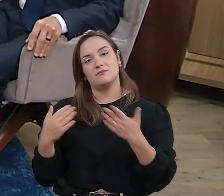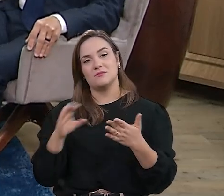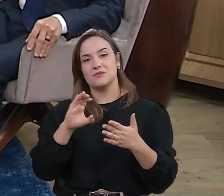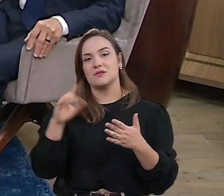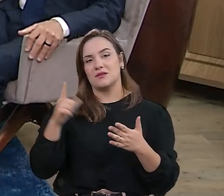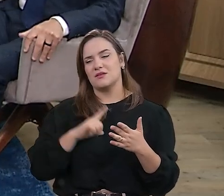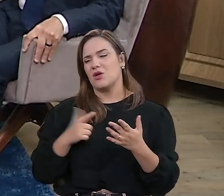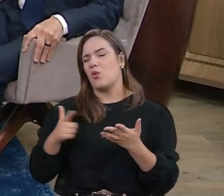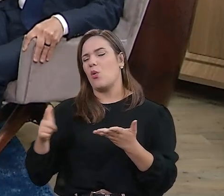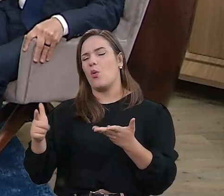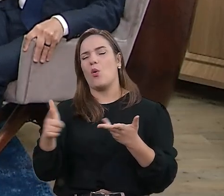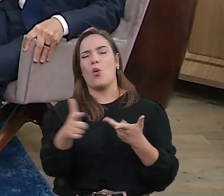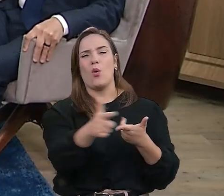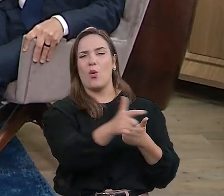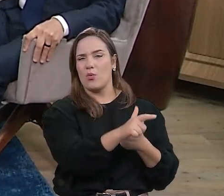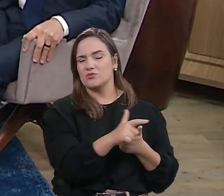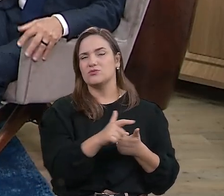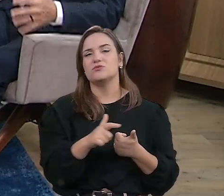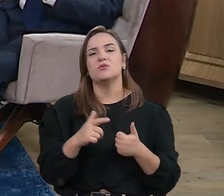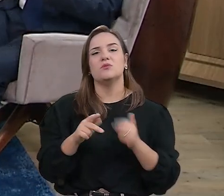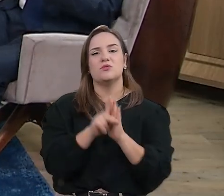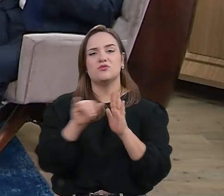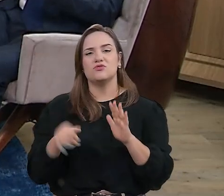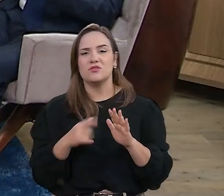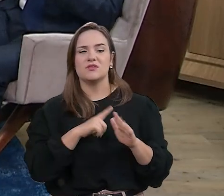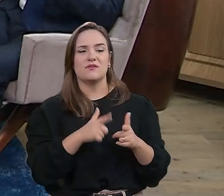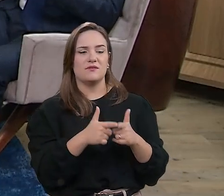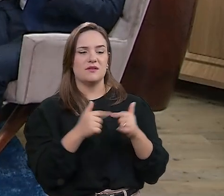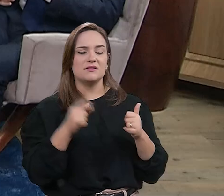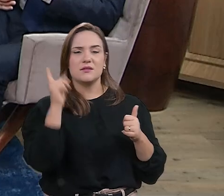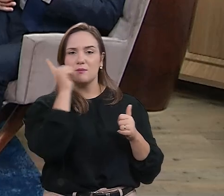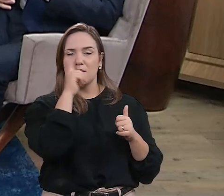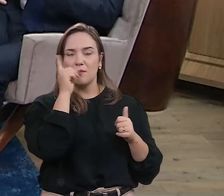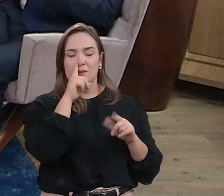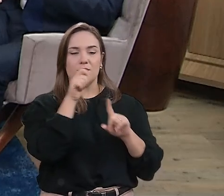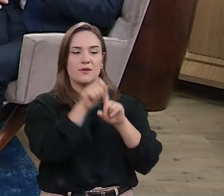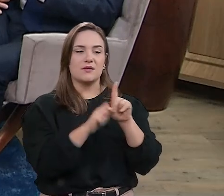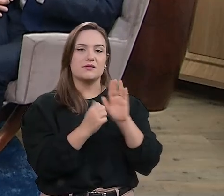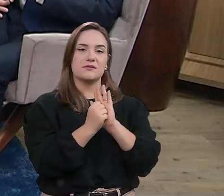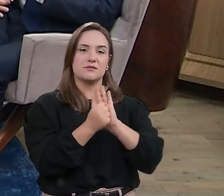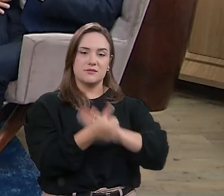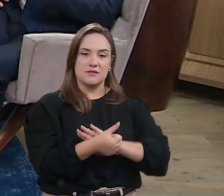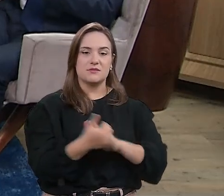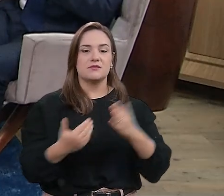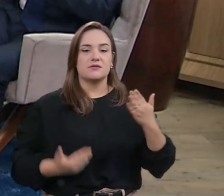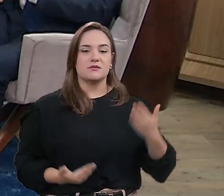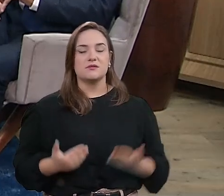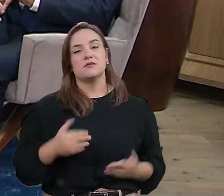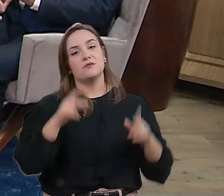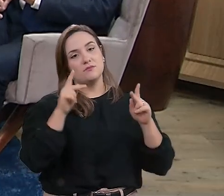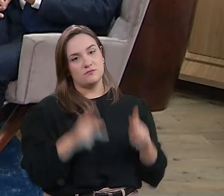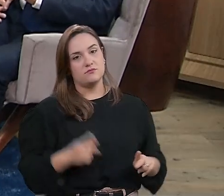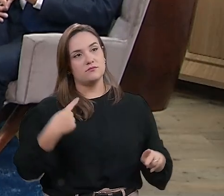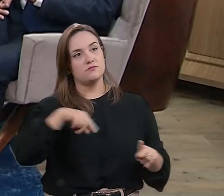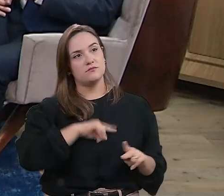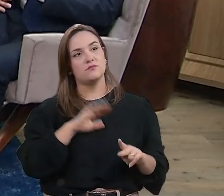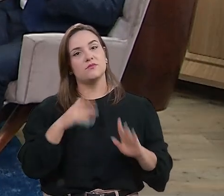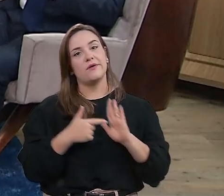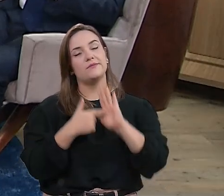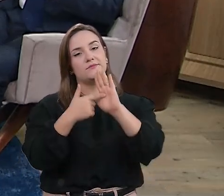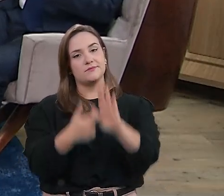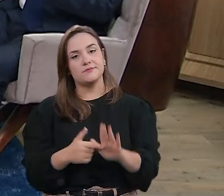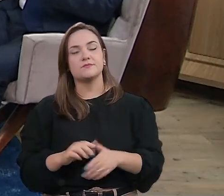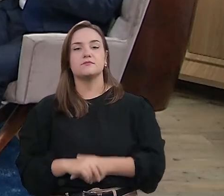outros tantos projetos aqui, licença maternidade de 6 meses para servidoras públicas, que nós apresentamos,